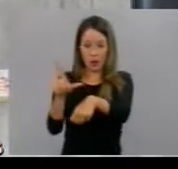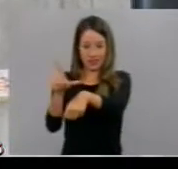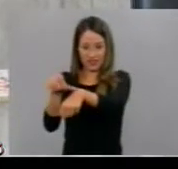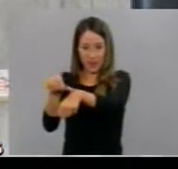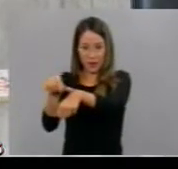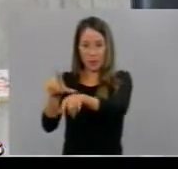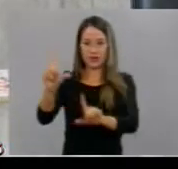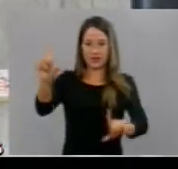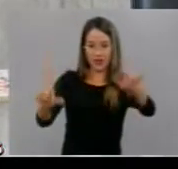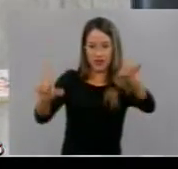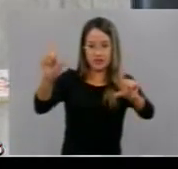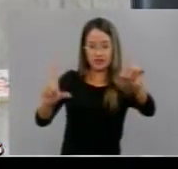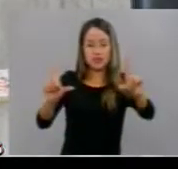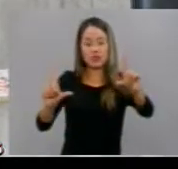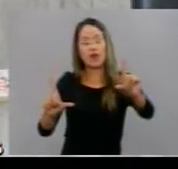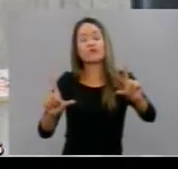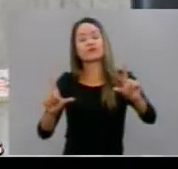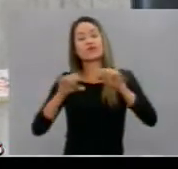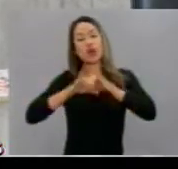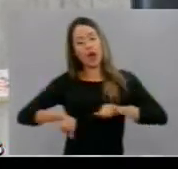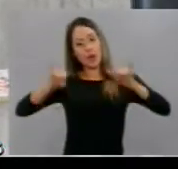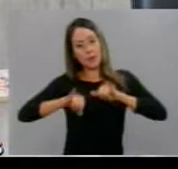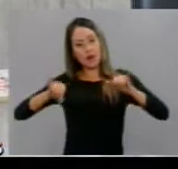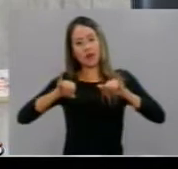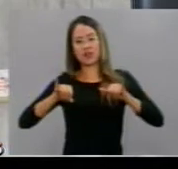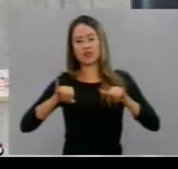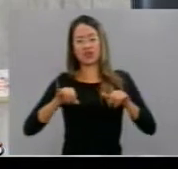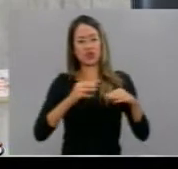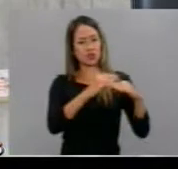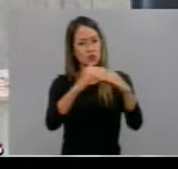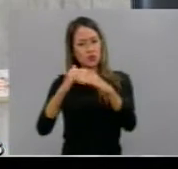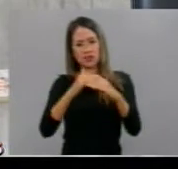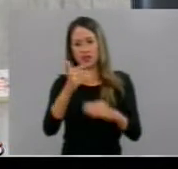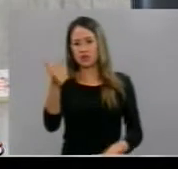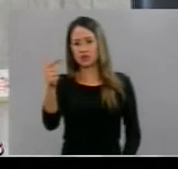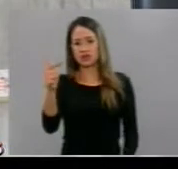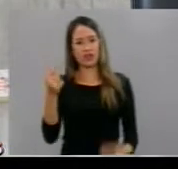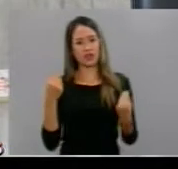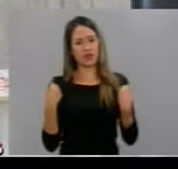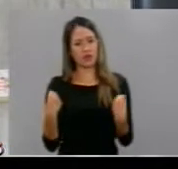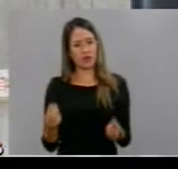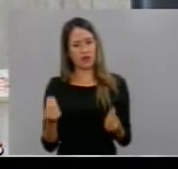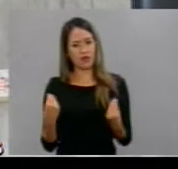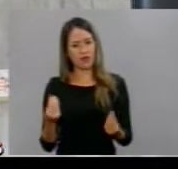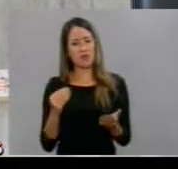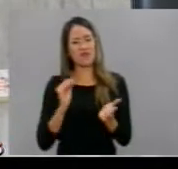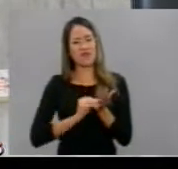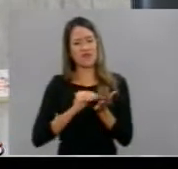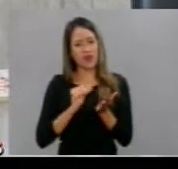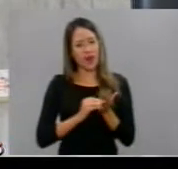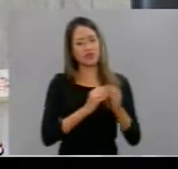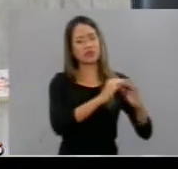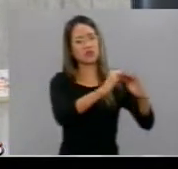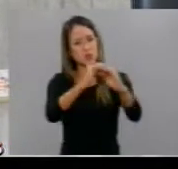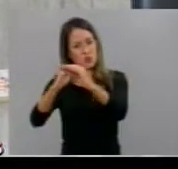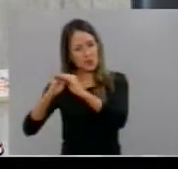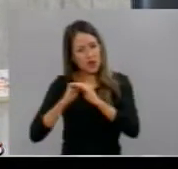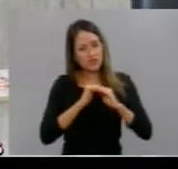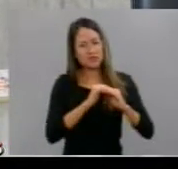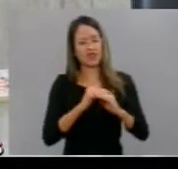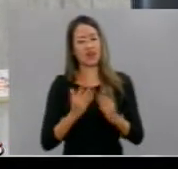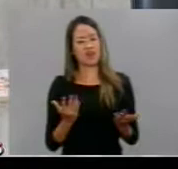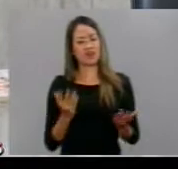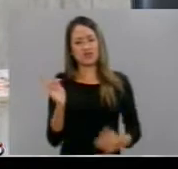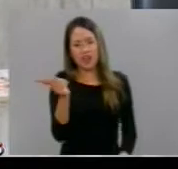de campanha ficou extremamente injusto para os candidatos apresentarem suas propostas. Ficou